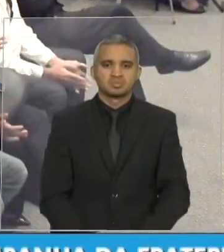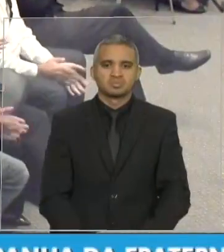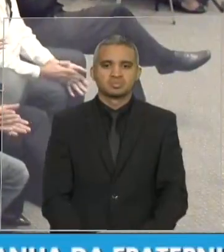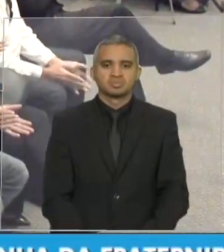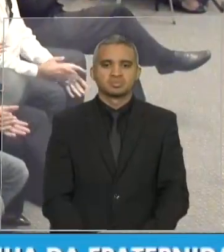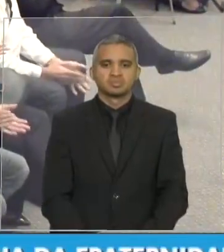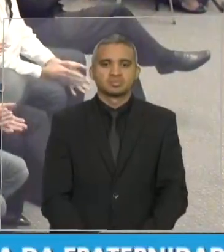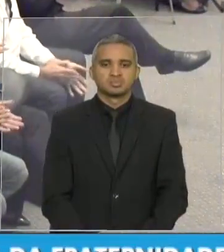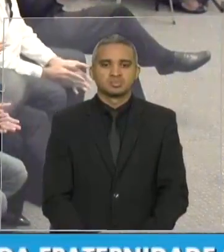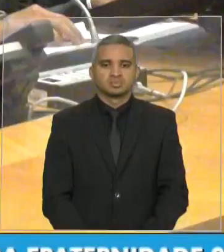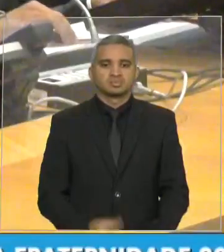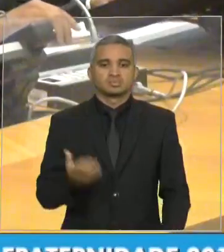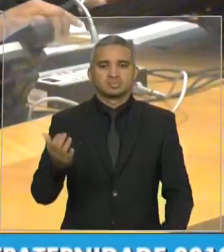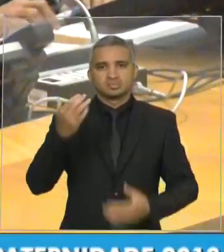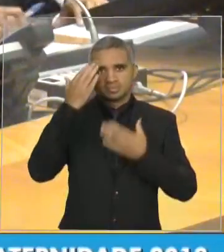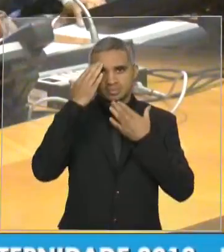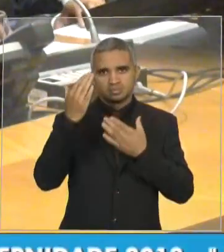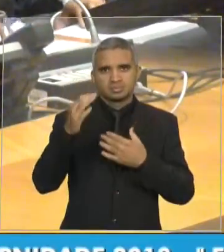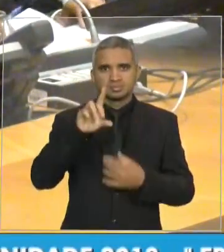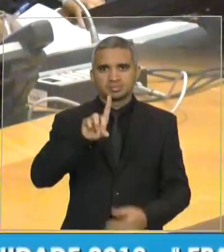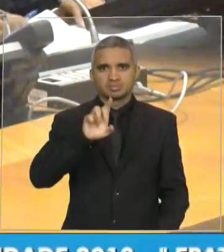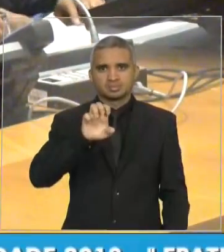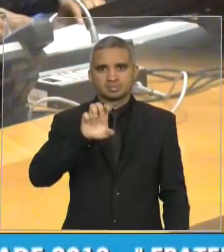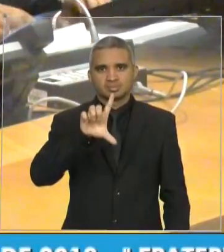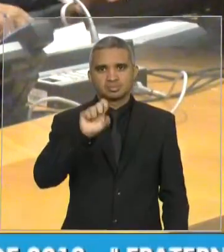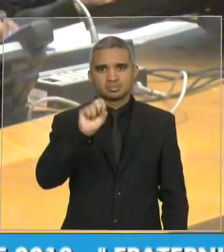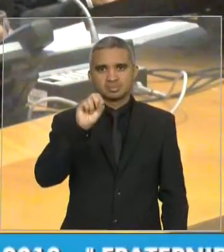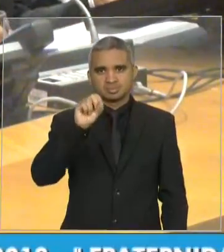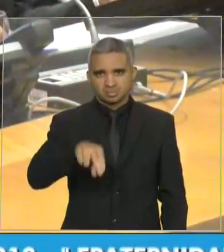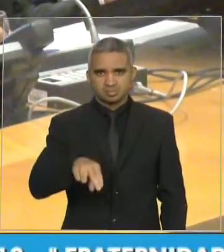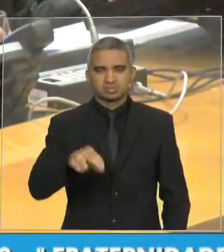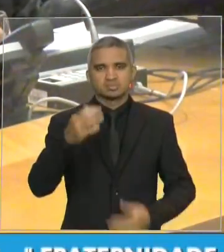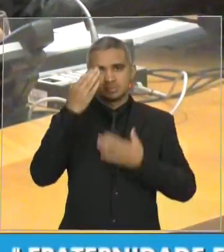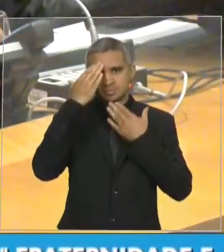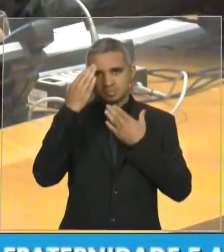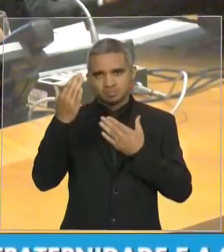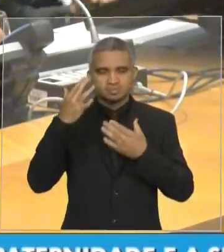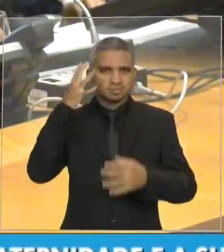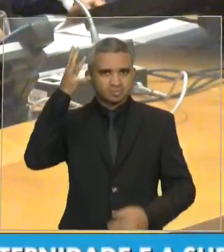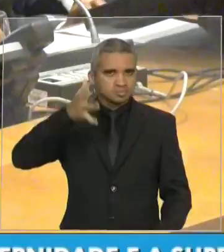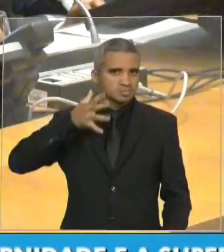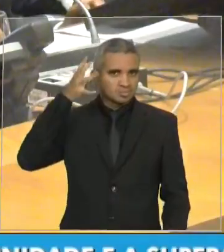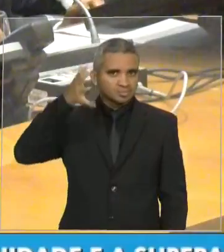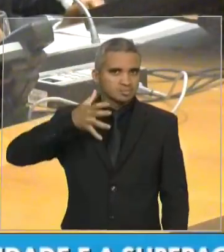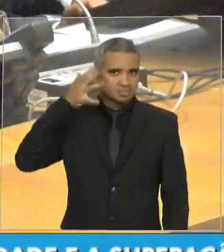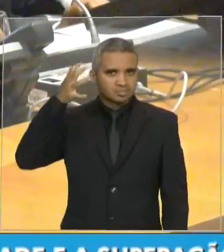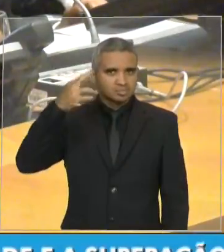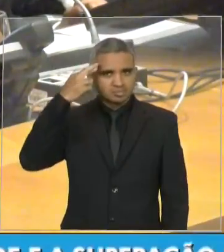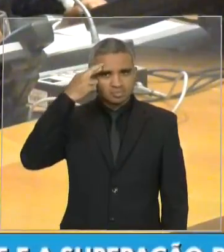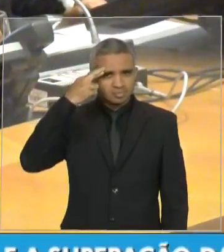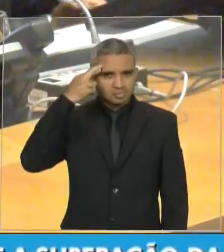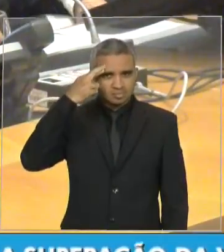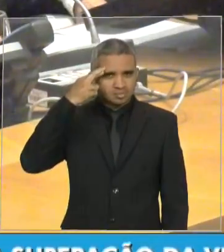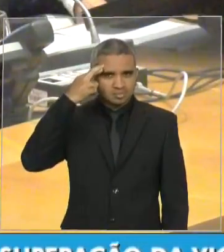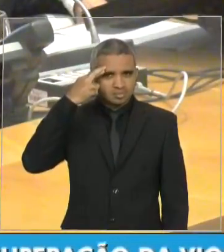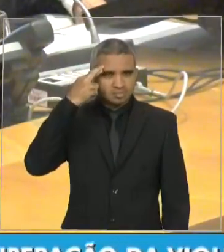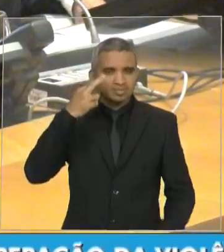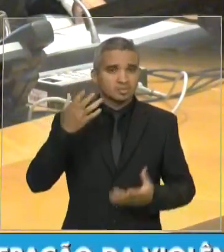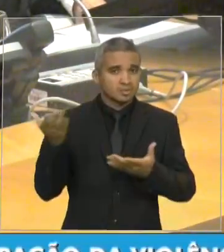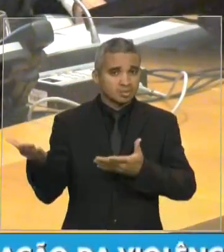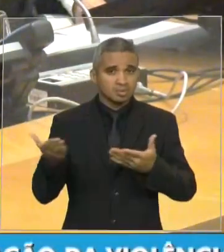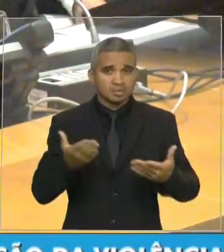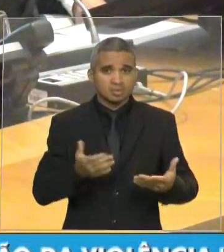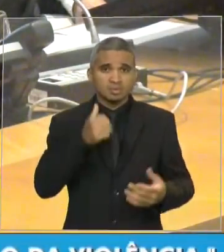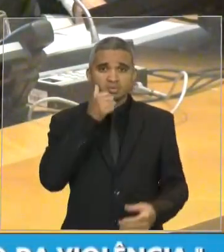Muito bem, Delson. Muito obrigado pela participação, pela reflexão. Convido para fazer uso da palavra a senhora